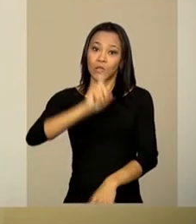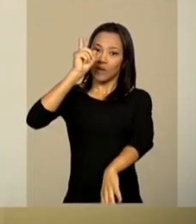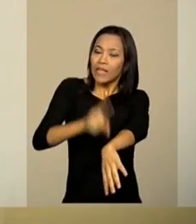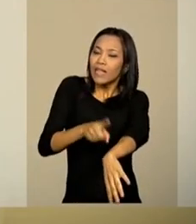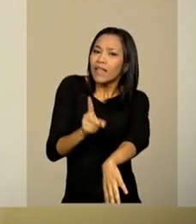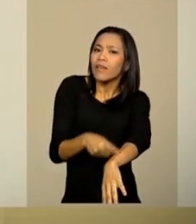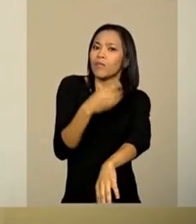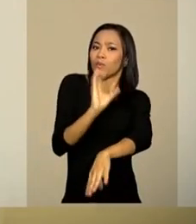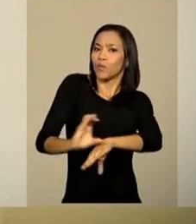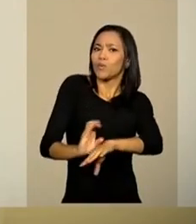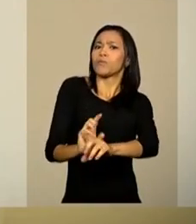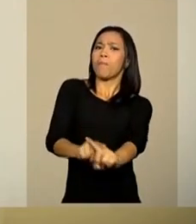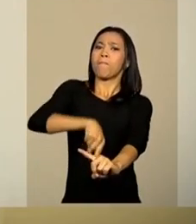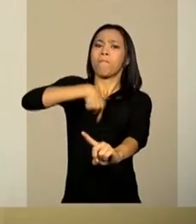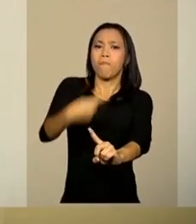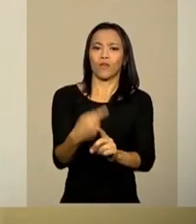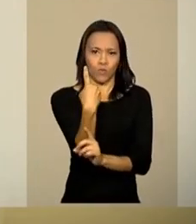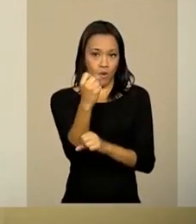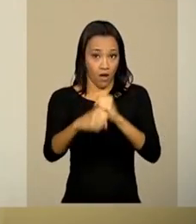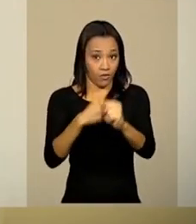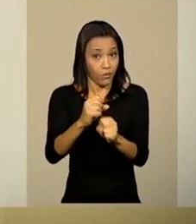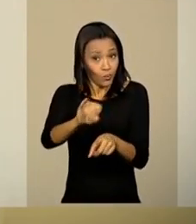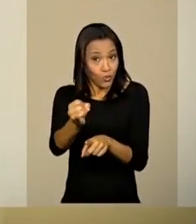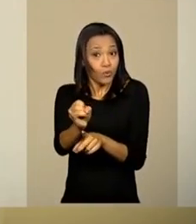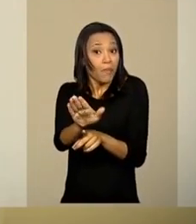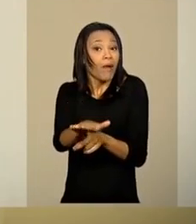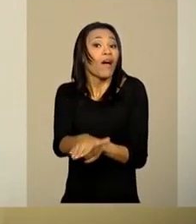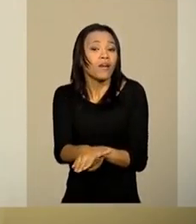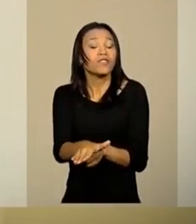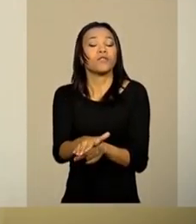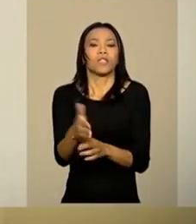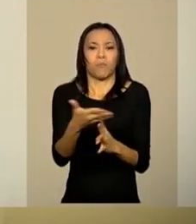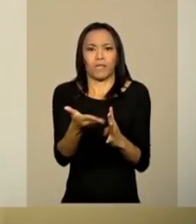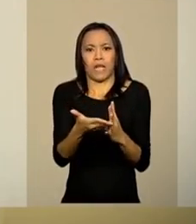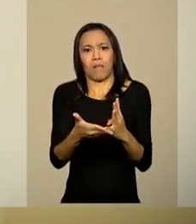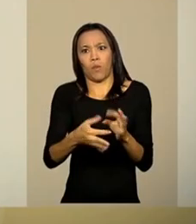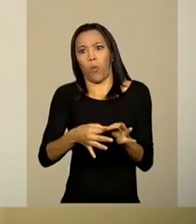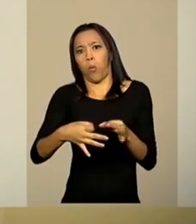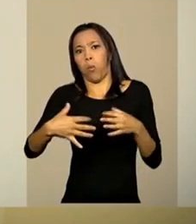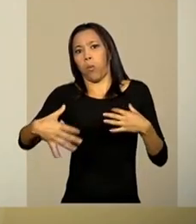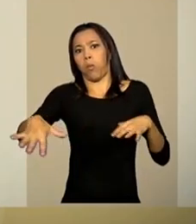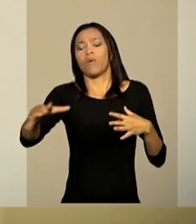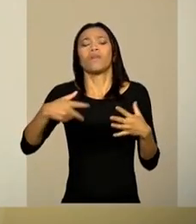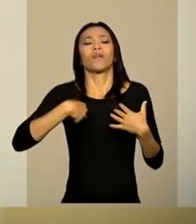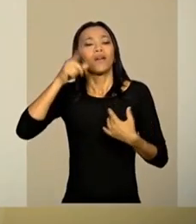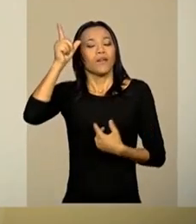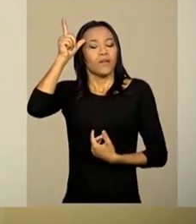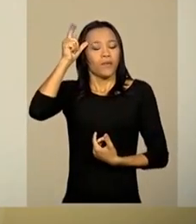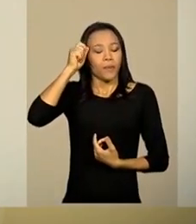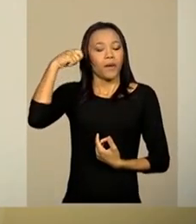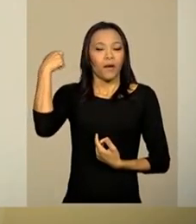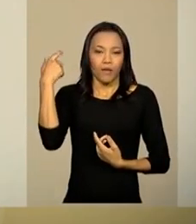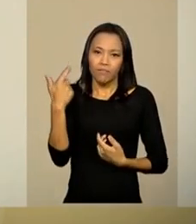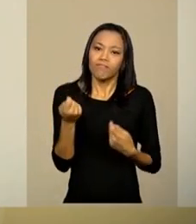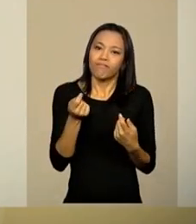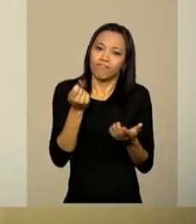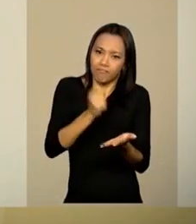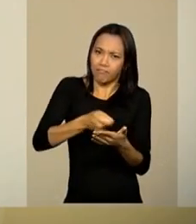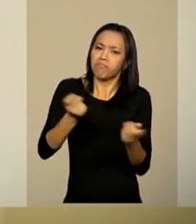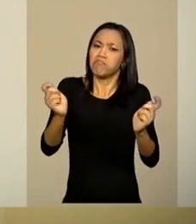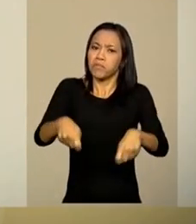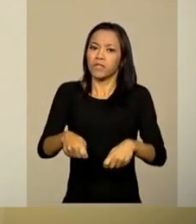curso, mais um ano. Como o juro é baixinho e o parcelamento é longo, a prestação fica confortável. Tem mais uma coisa,